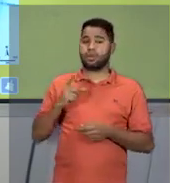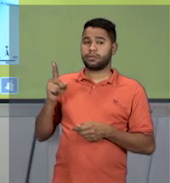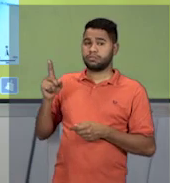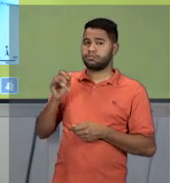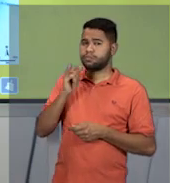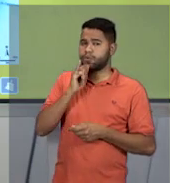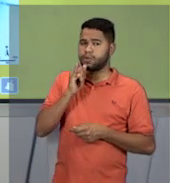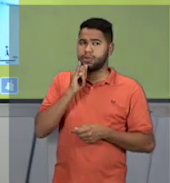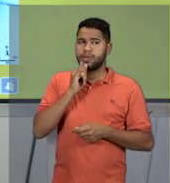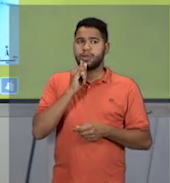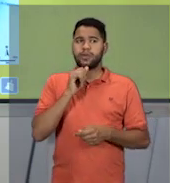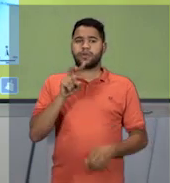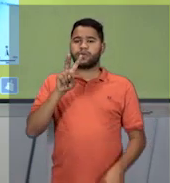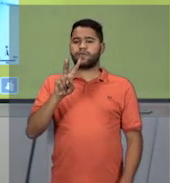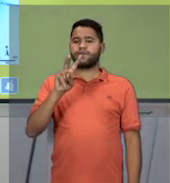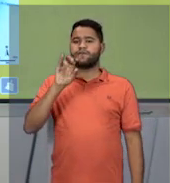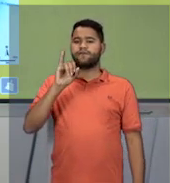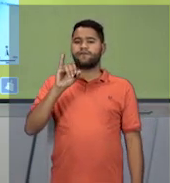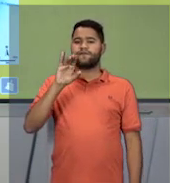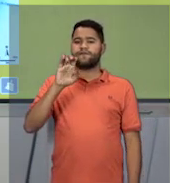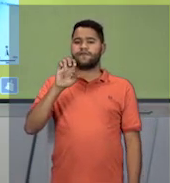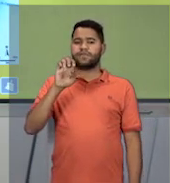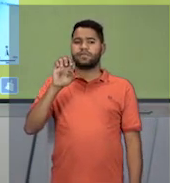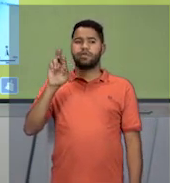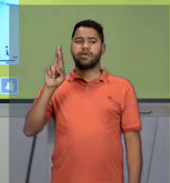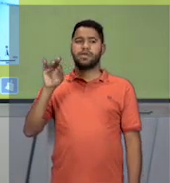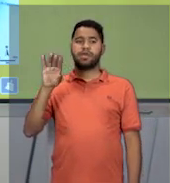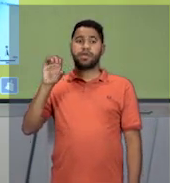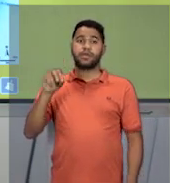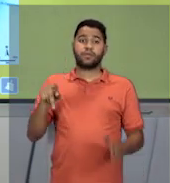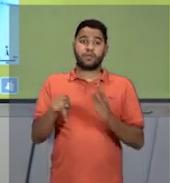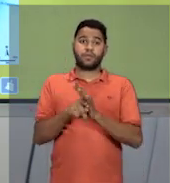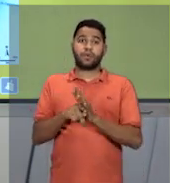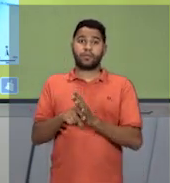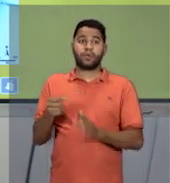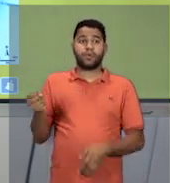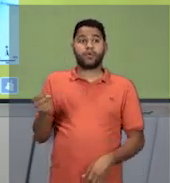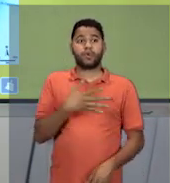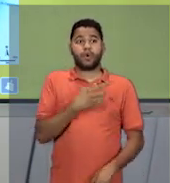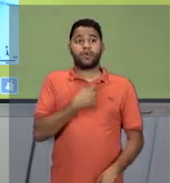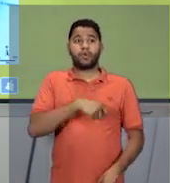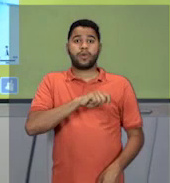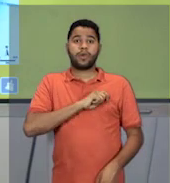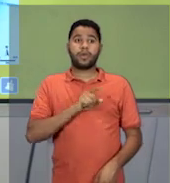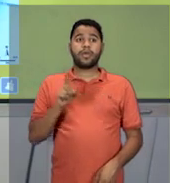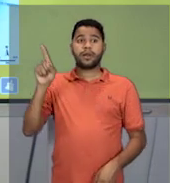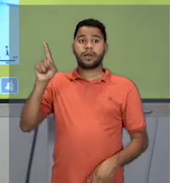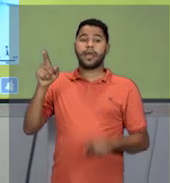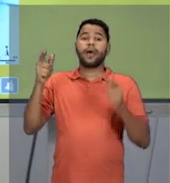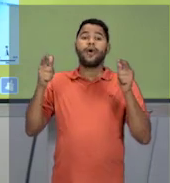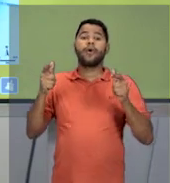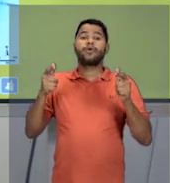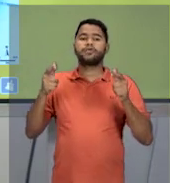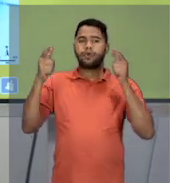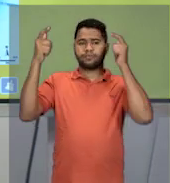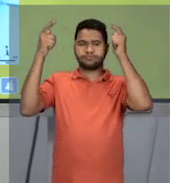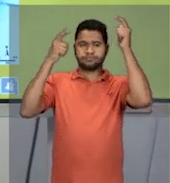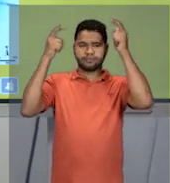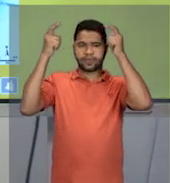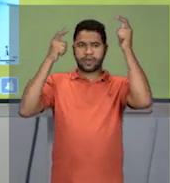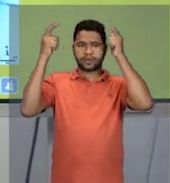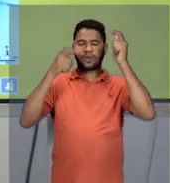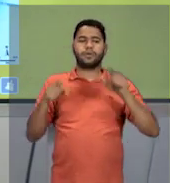exemplo, o vice-reino da Nova Espanha, aqui em cima, que onde hoje é o México. Nós temos